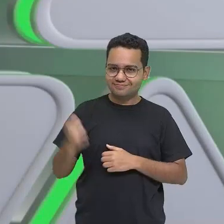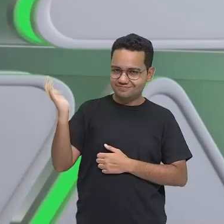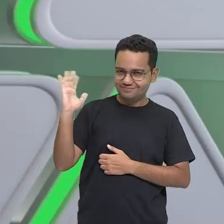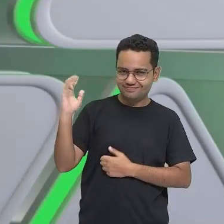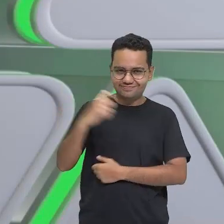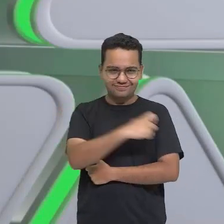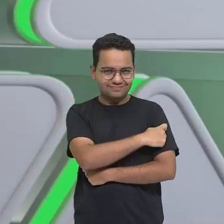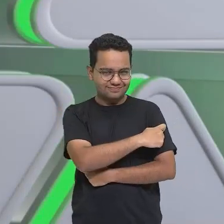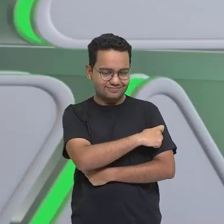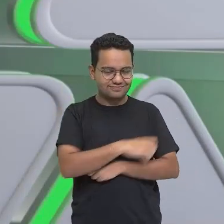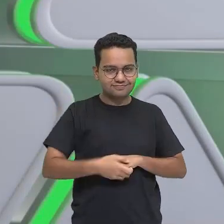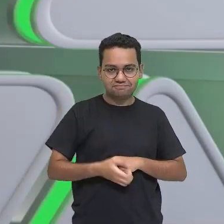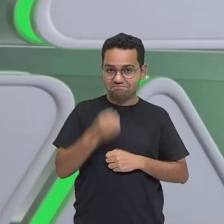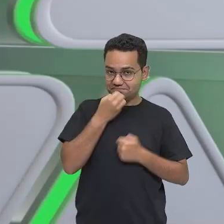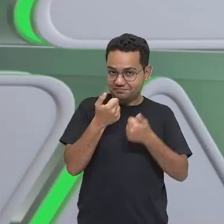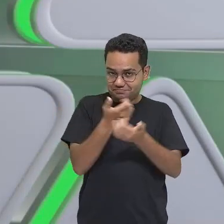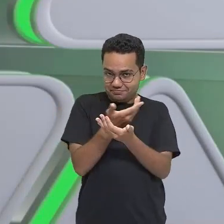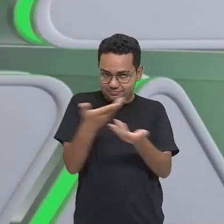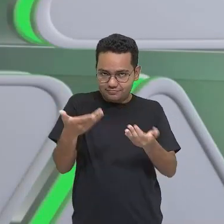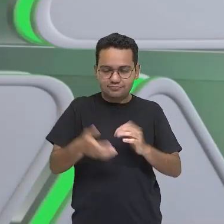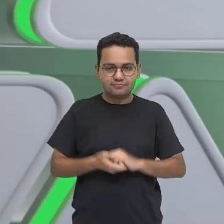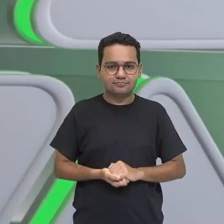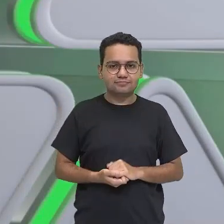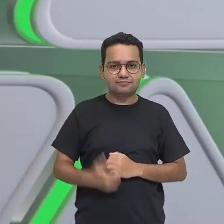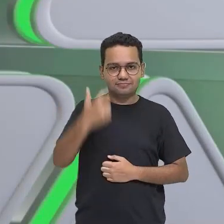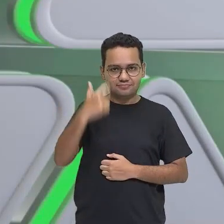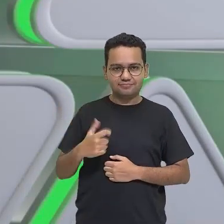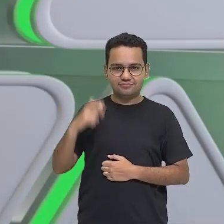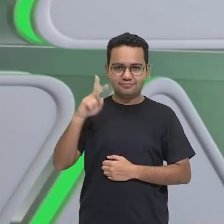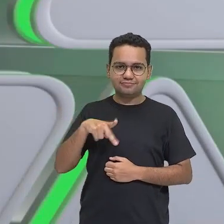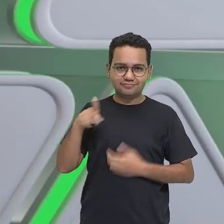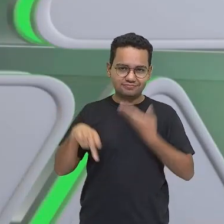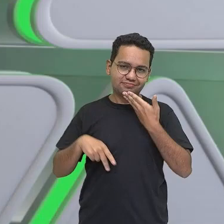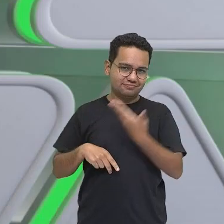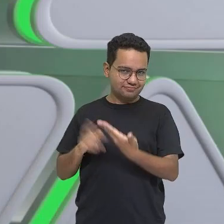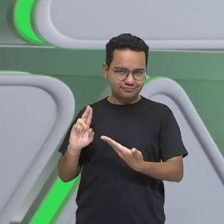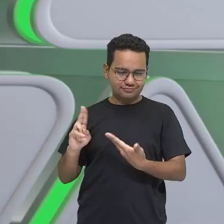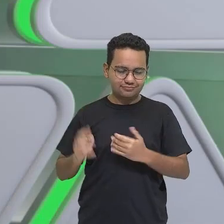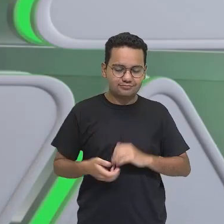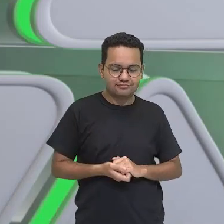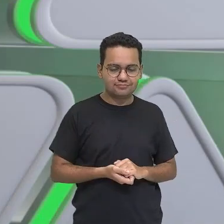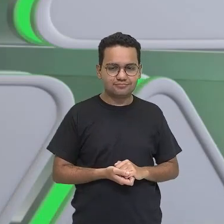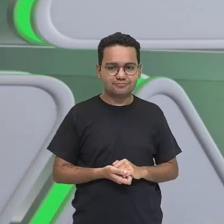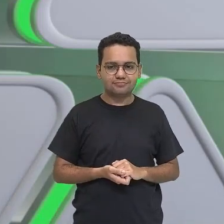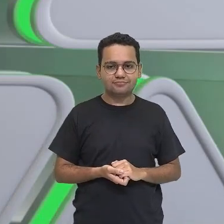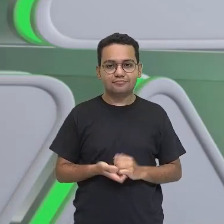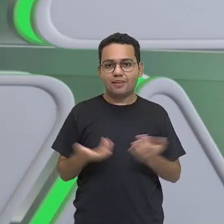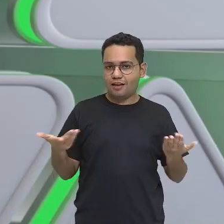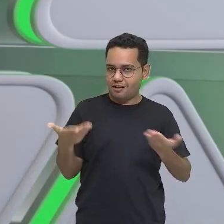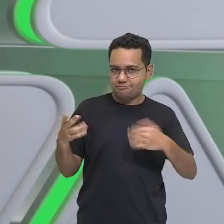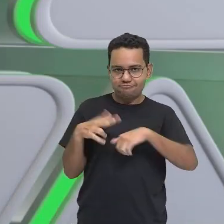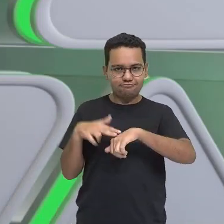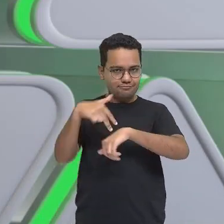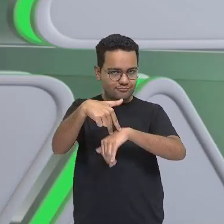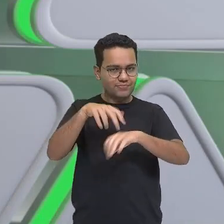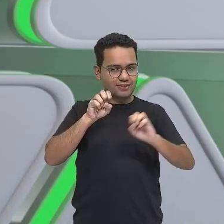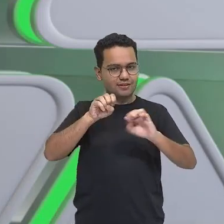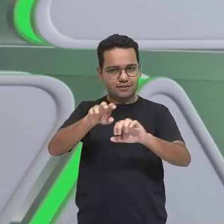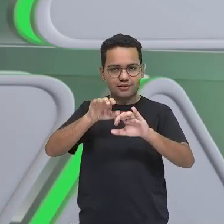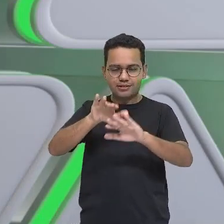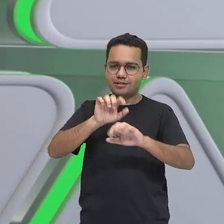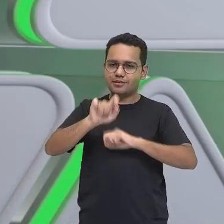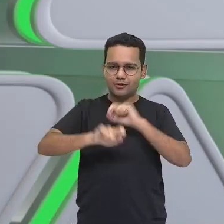Olá, meus queridos, tudo bem com vocês? Eu sou a professora Risolda Farias e estarei acompanhando vocês